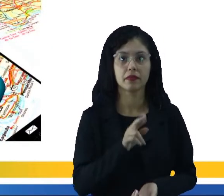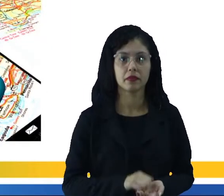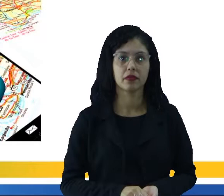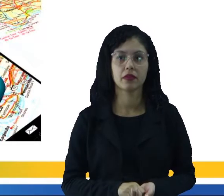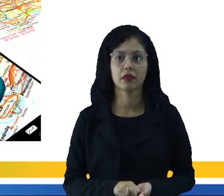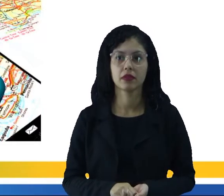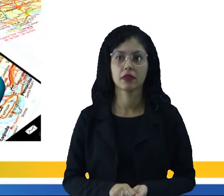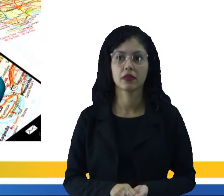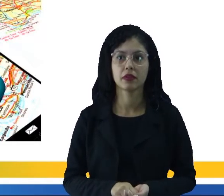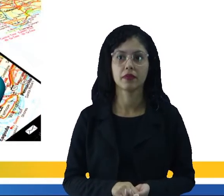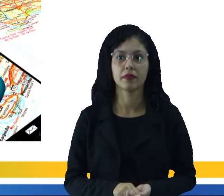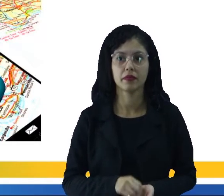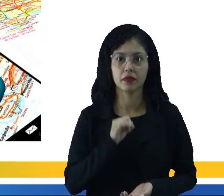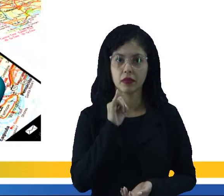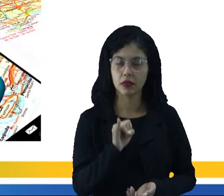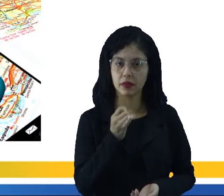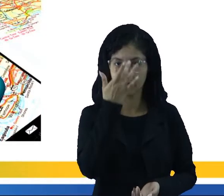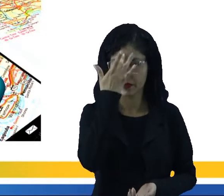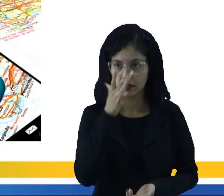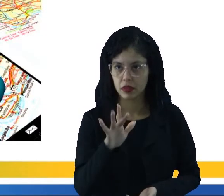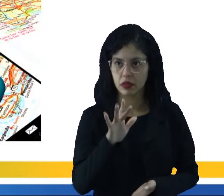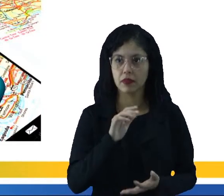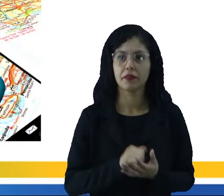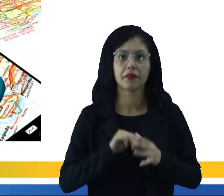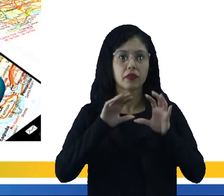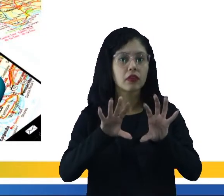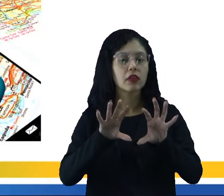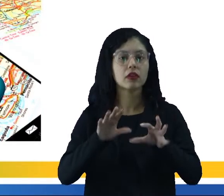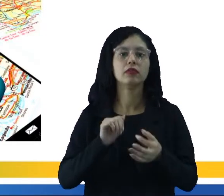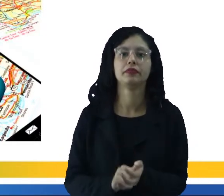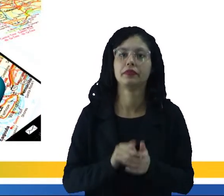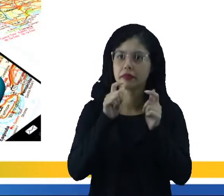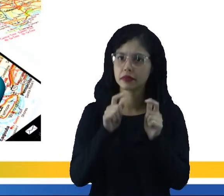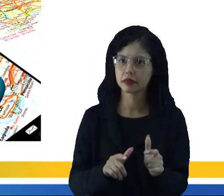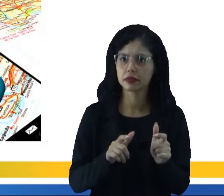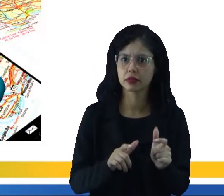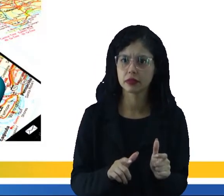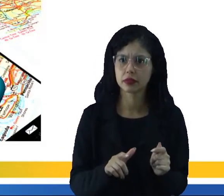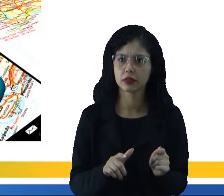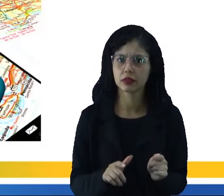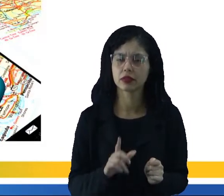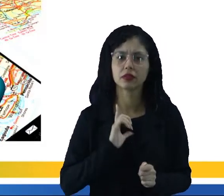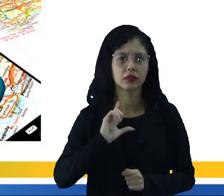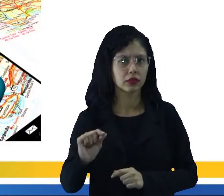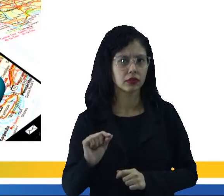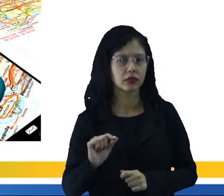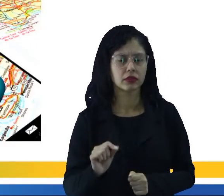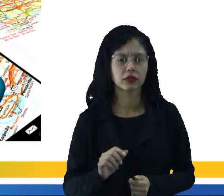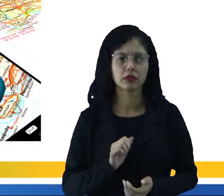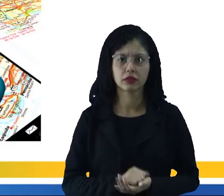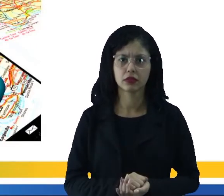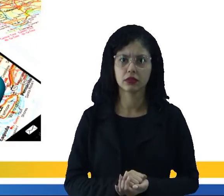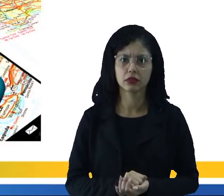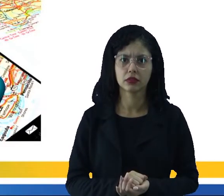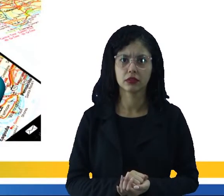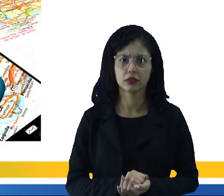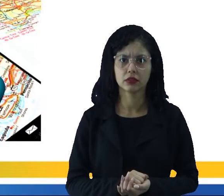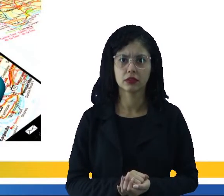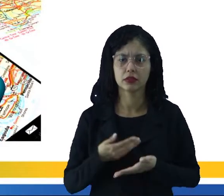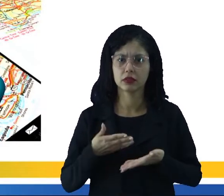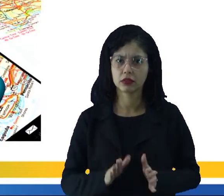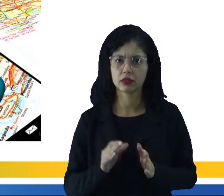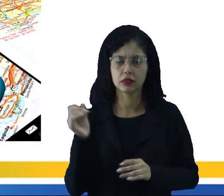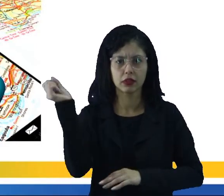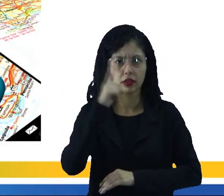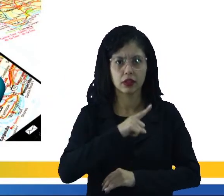questão que eu falei para vocês. Se você não souber pelo menos isso, pelo menos de onde você saiu, onde